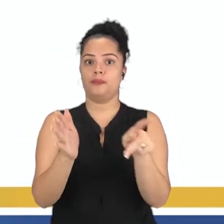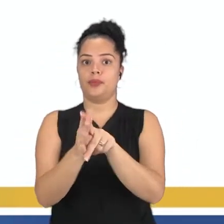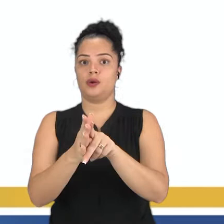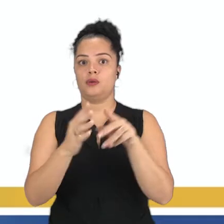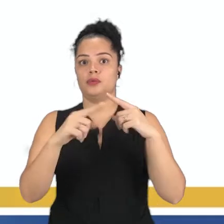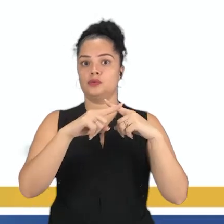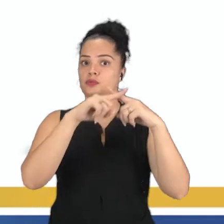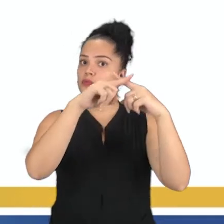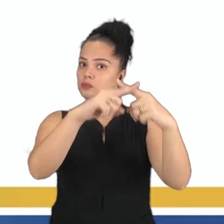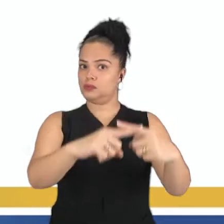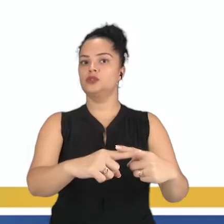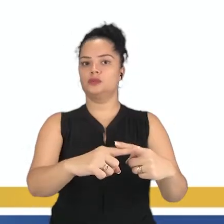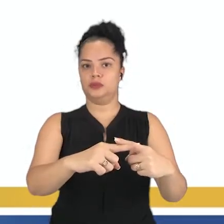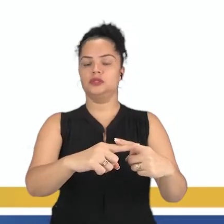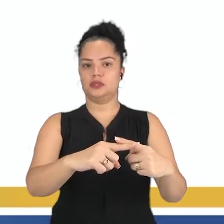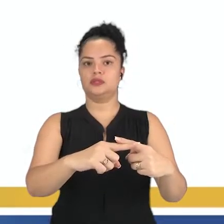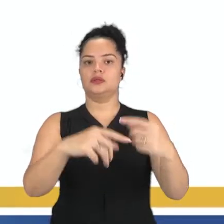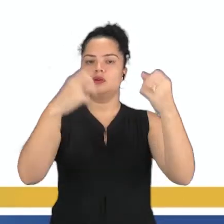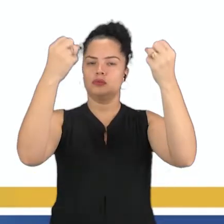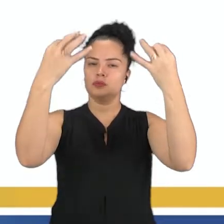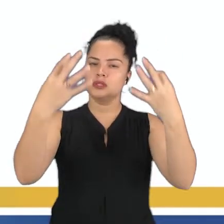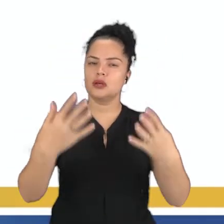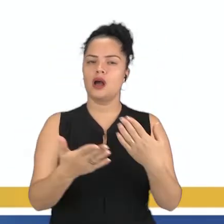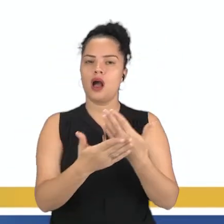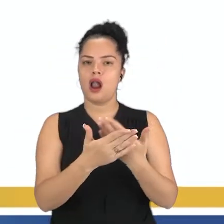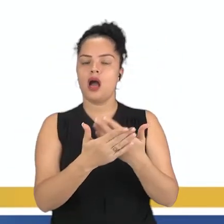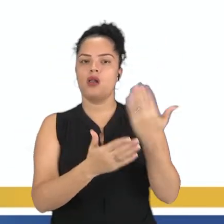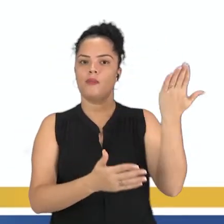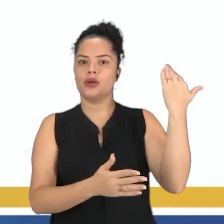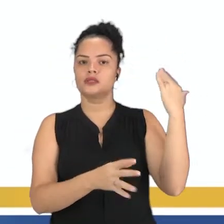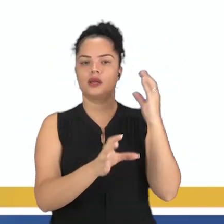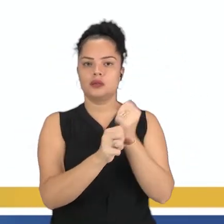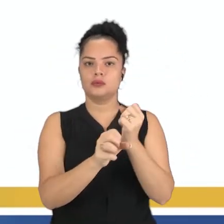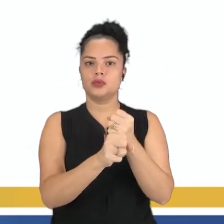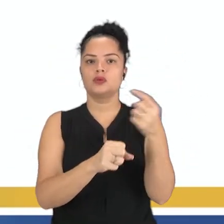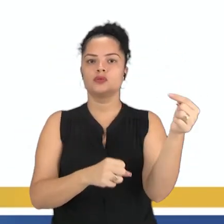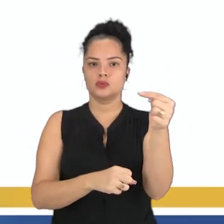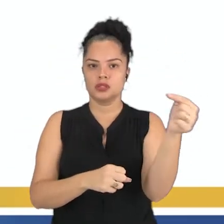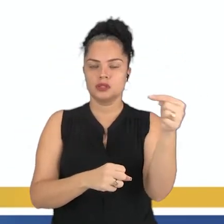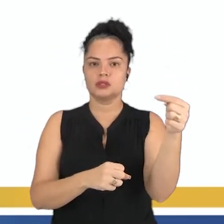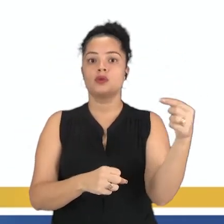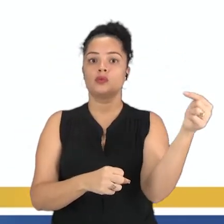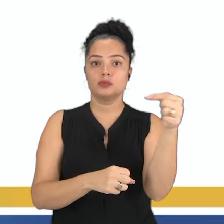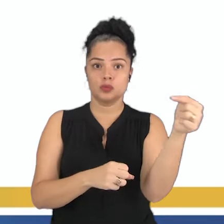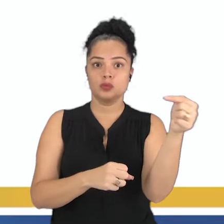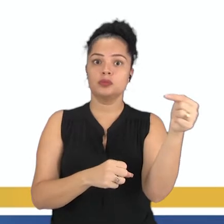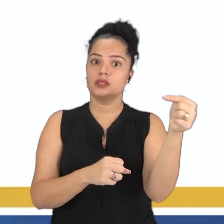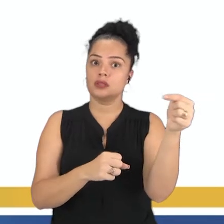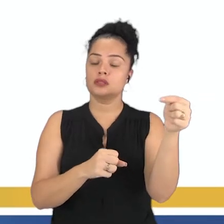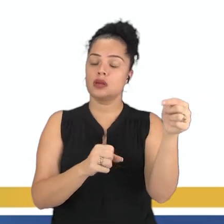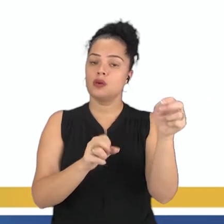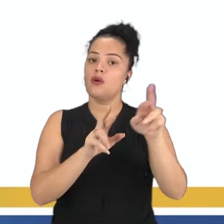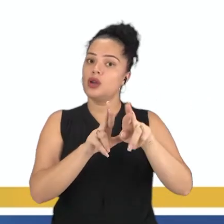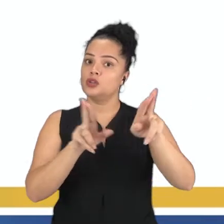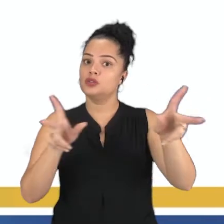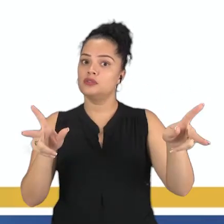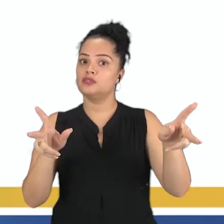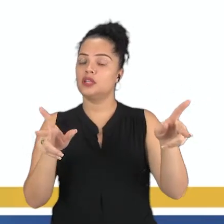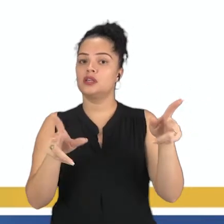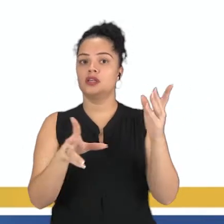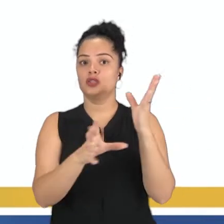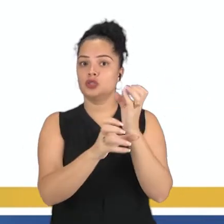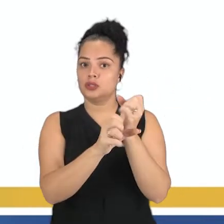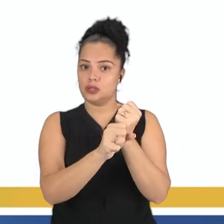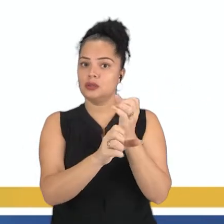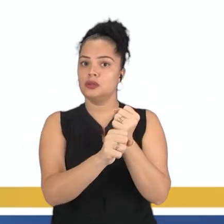O que eu quero dizer para você aqui é o que eu disse lá na aula de adição e subtração. A subtração ela é um caso particular de adição. Na